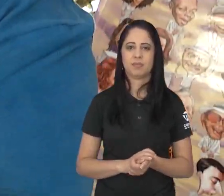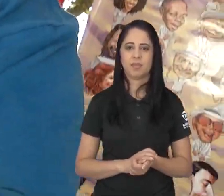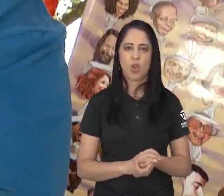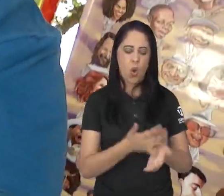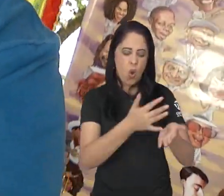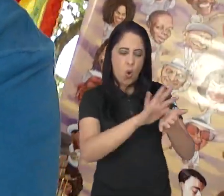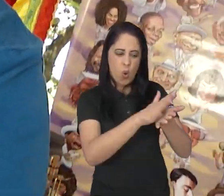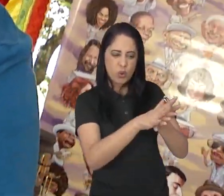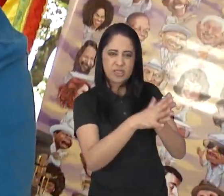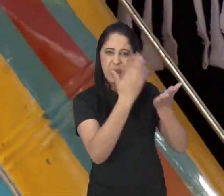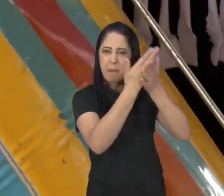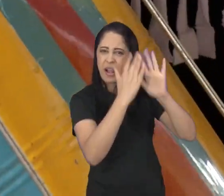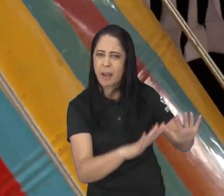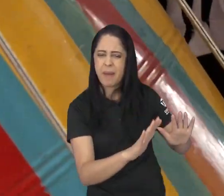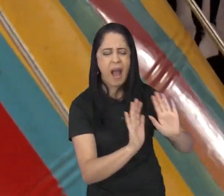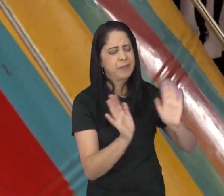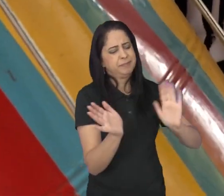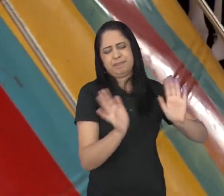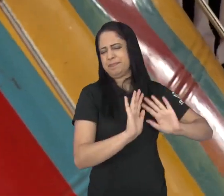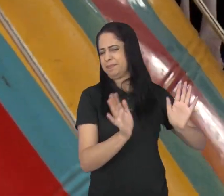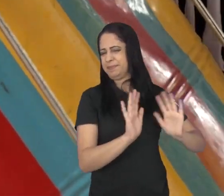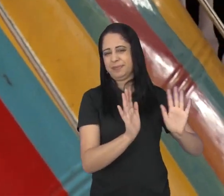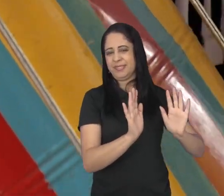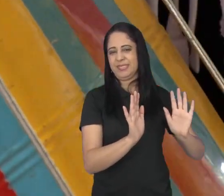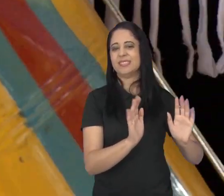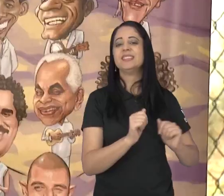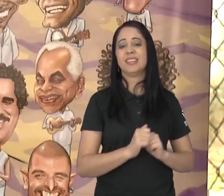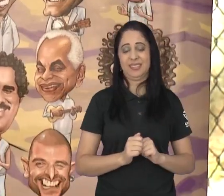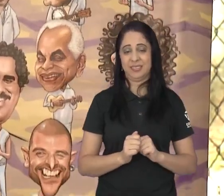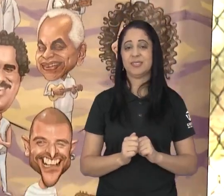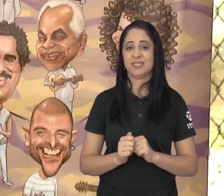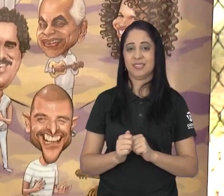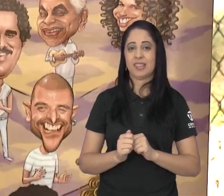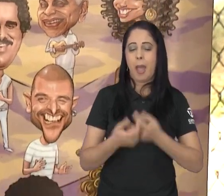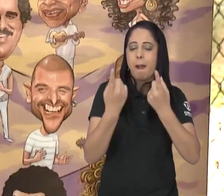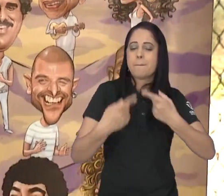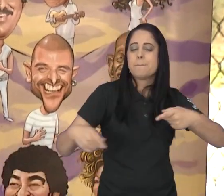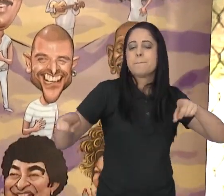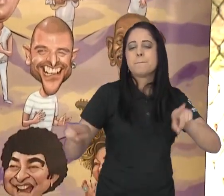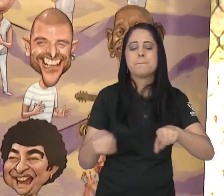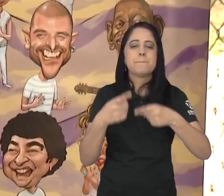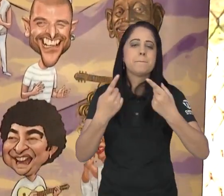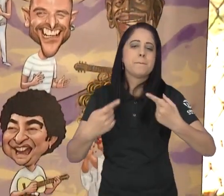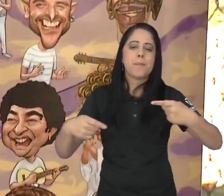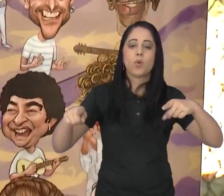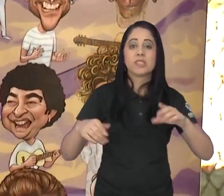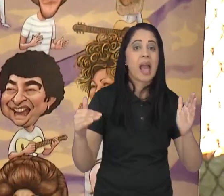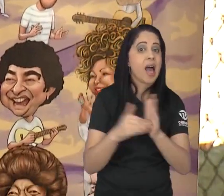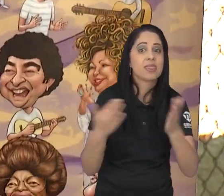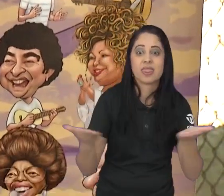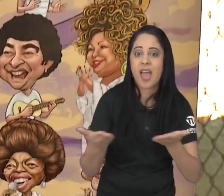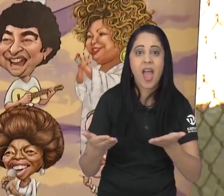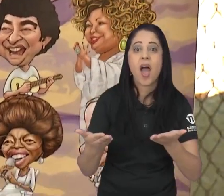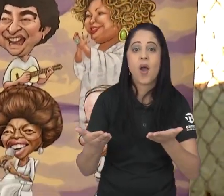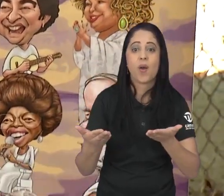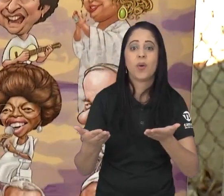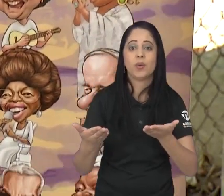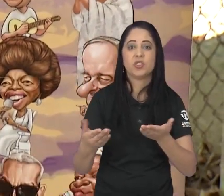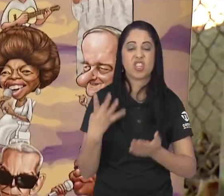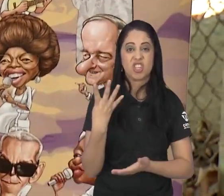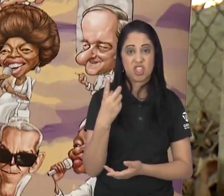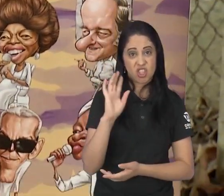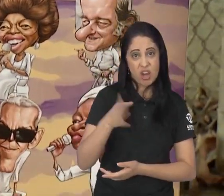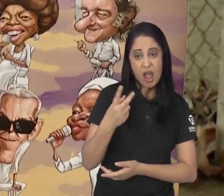Não deixa o samba morrer. Desde a composição desta súplica em forma de canção até os dias de hoje, já